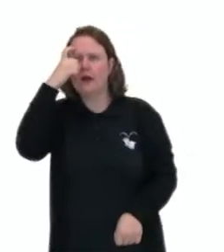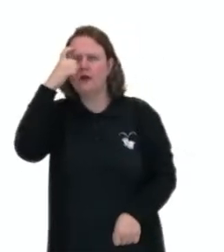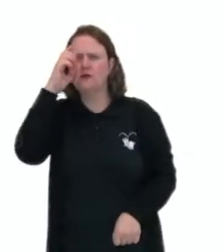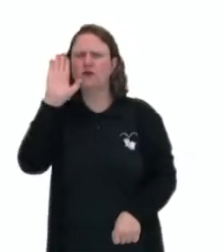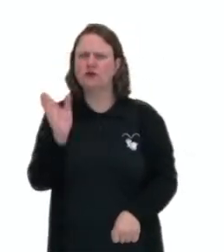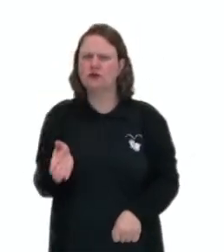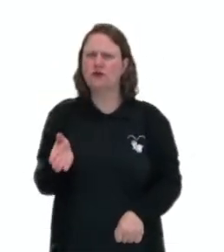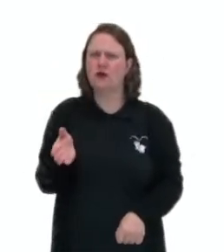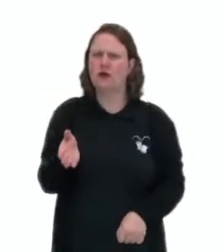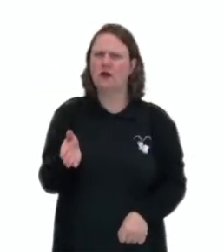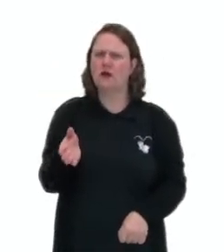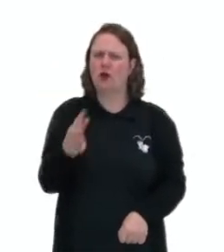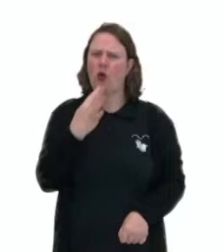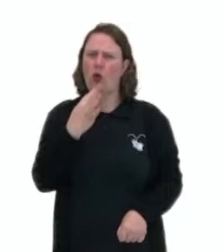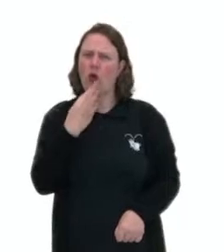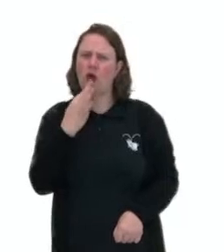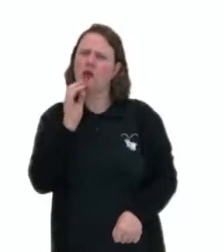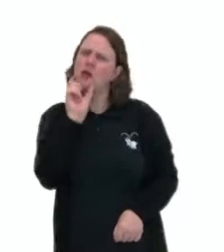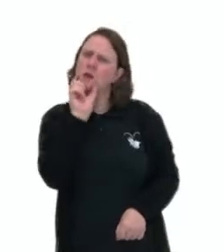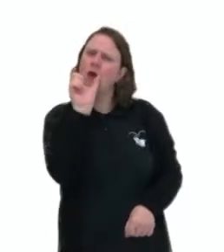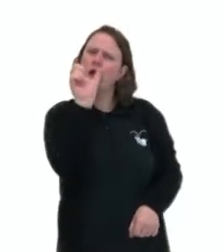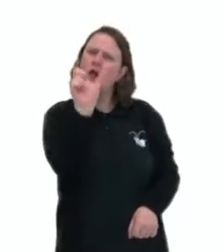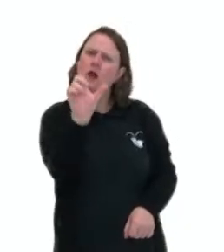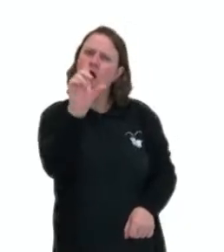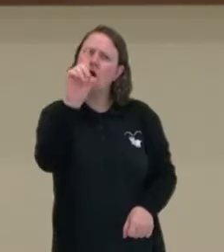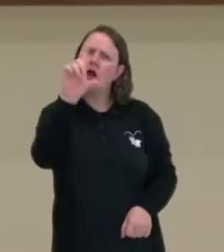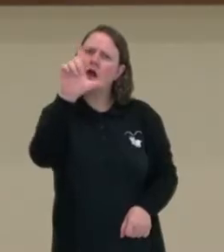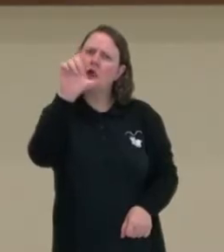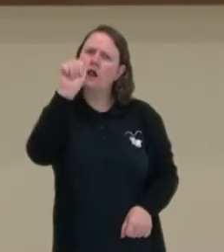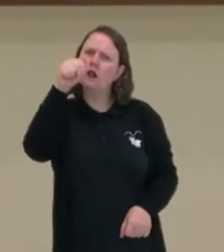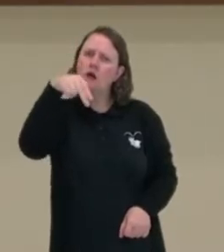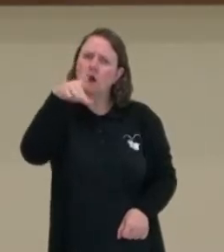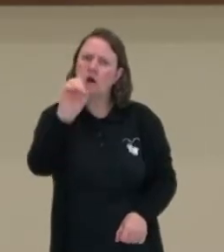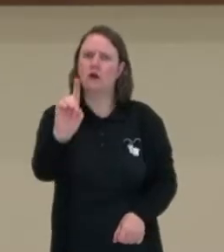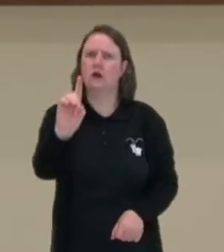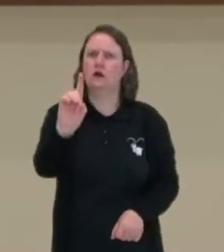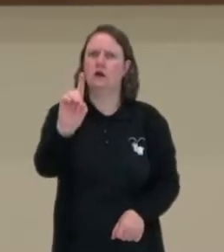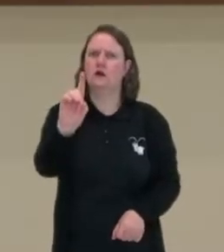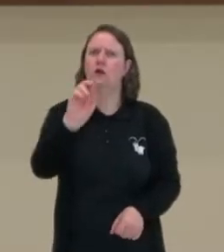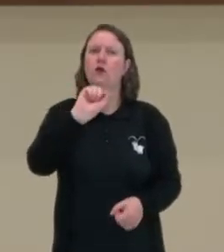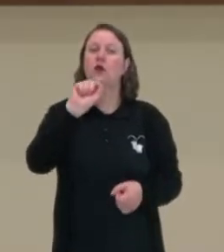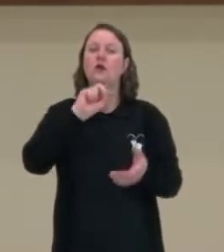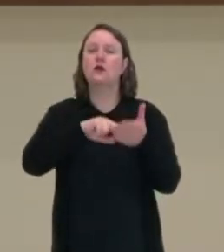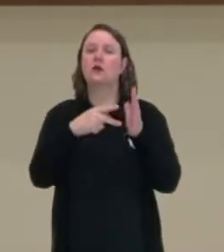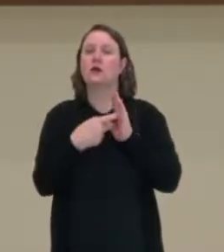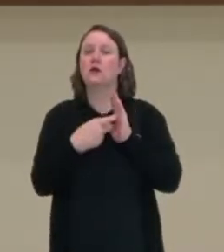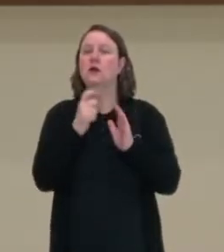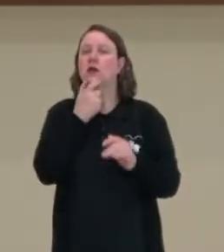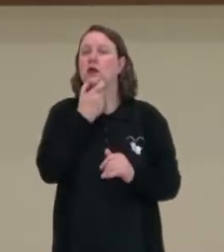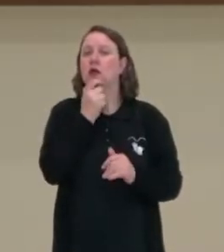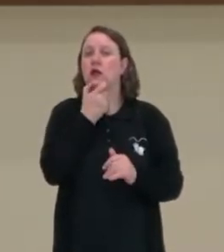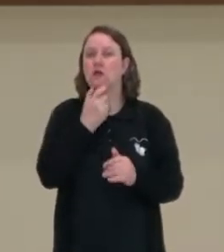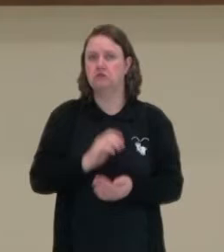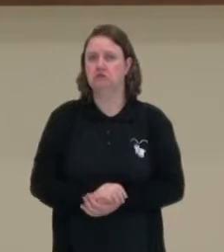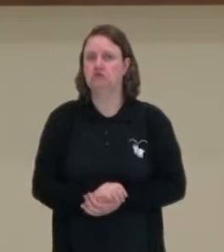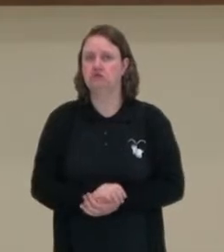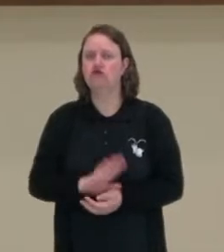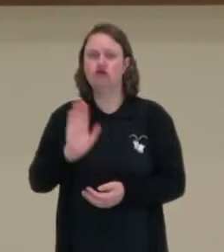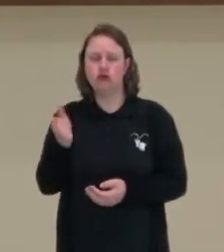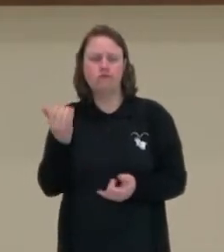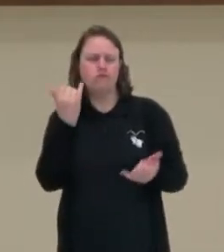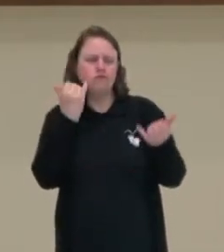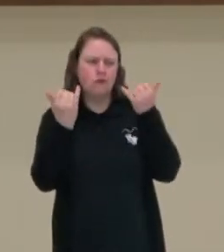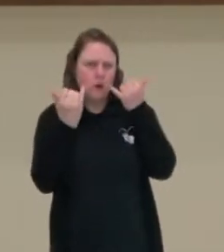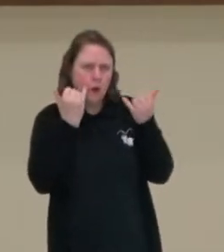Art? Você sabe o significado da palavra inglesa land? Você já pensou, já ouviu